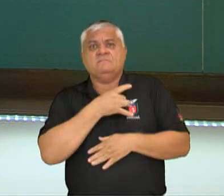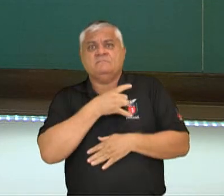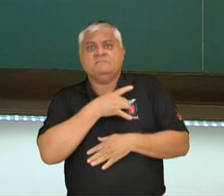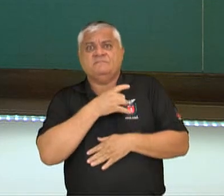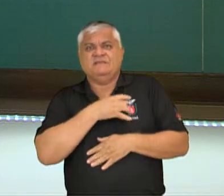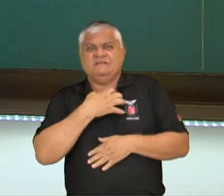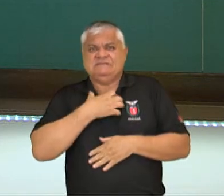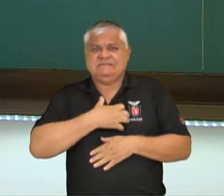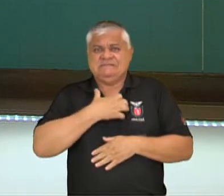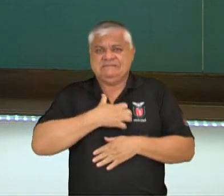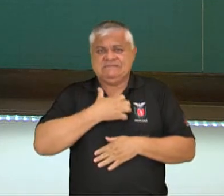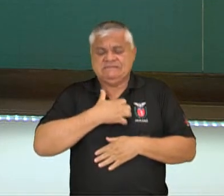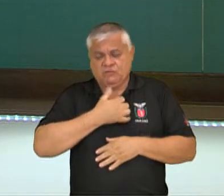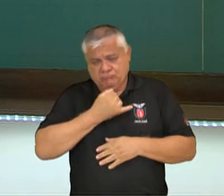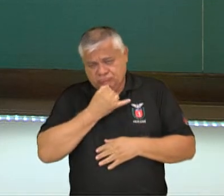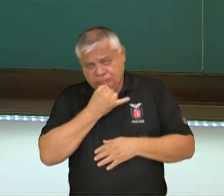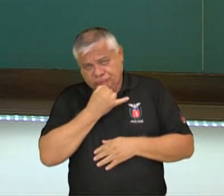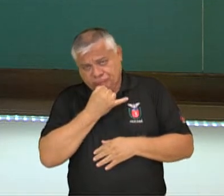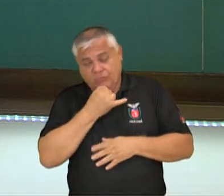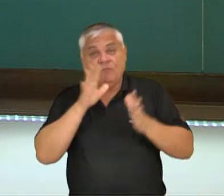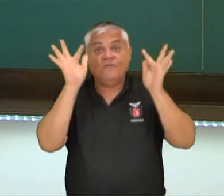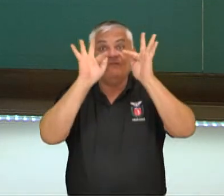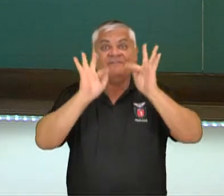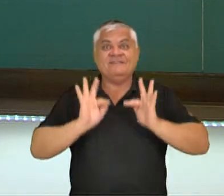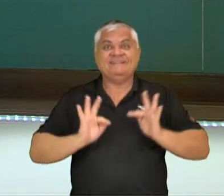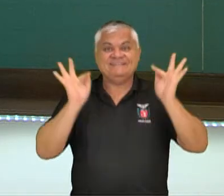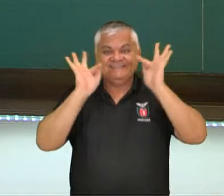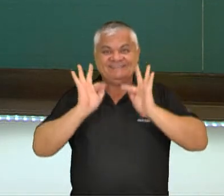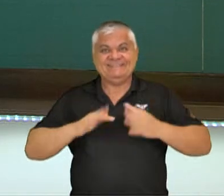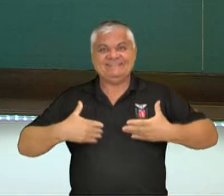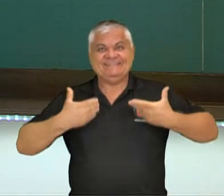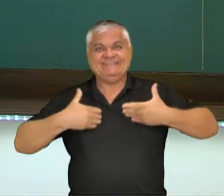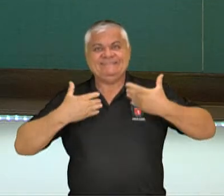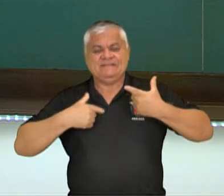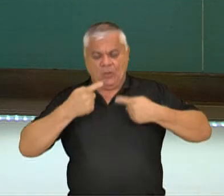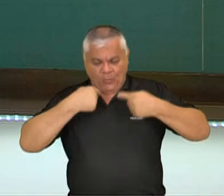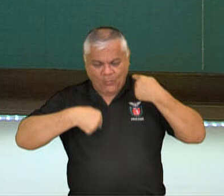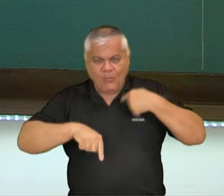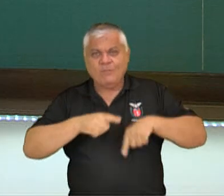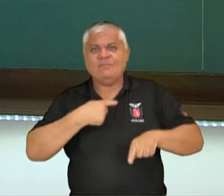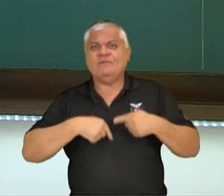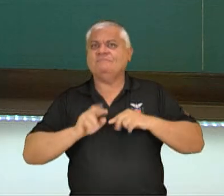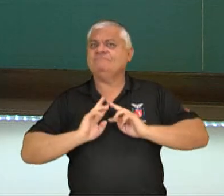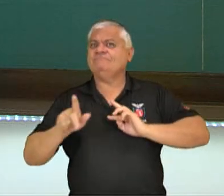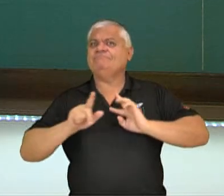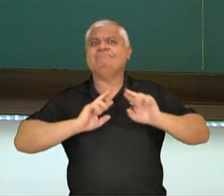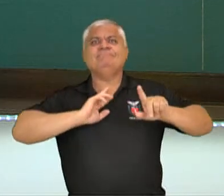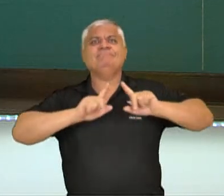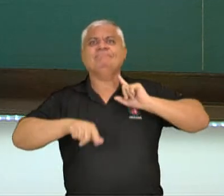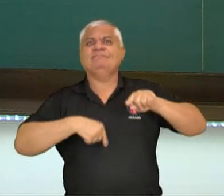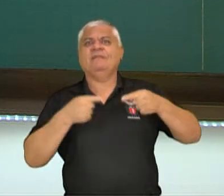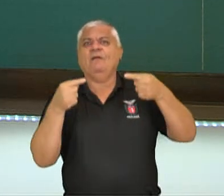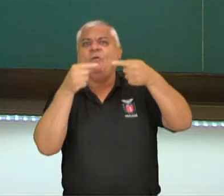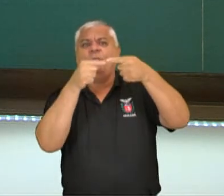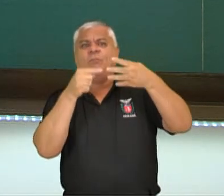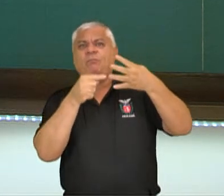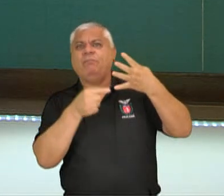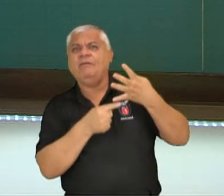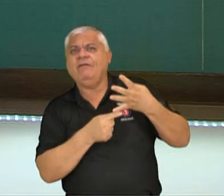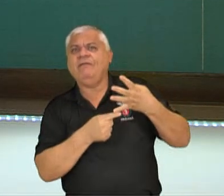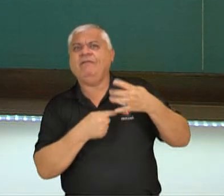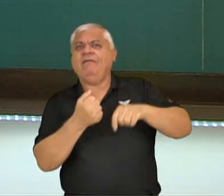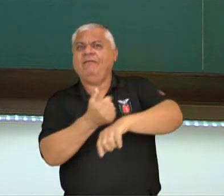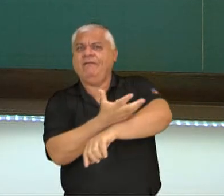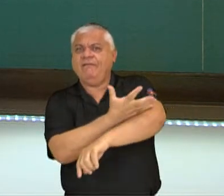com tristeza ou estamos muito felizes, o nosso corpo age de forma diferente, conforme o nosso estado